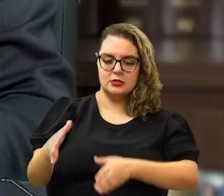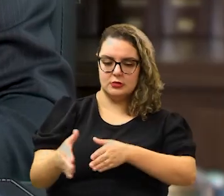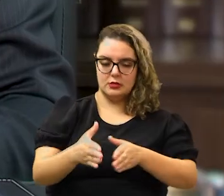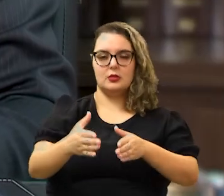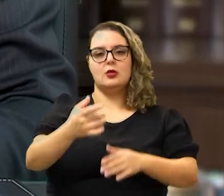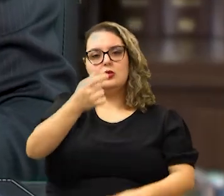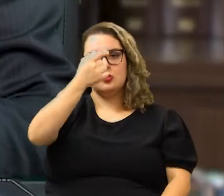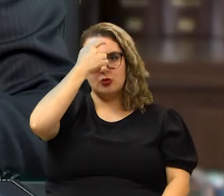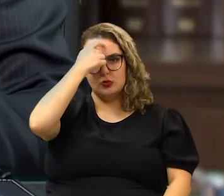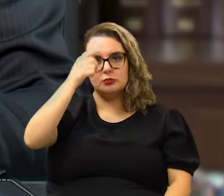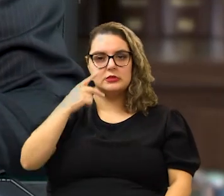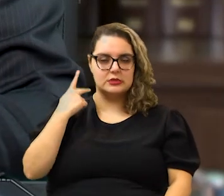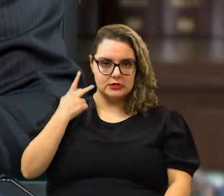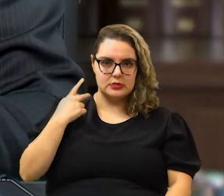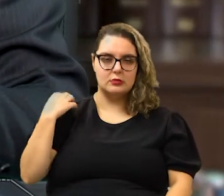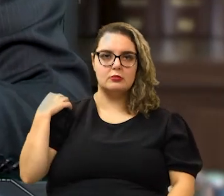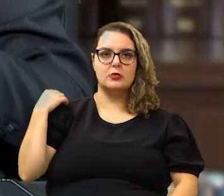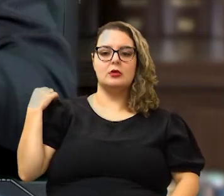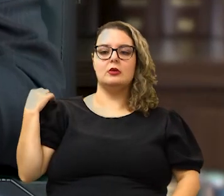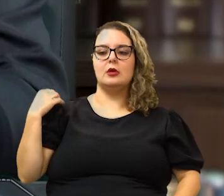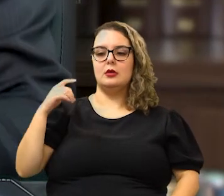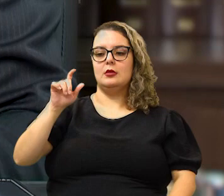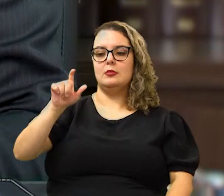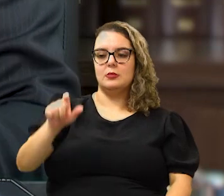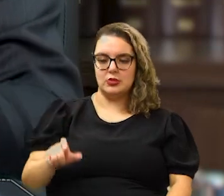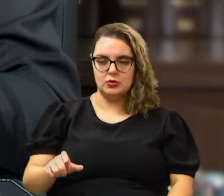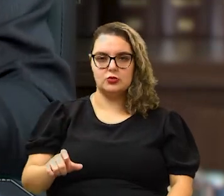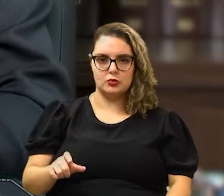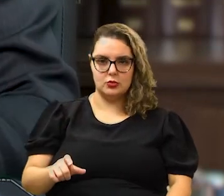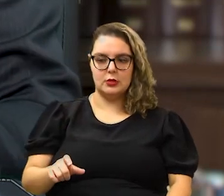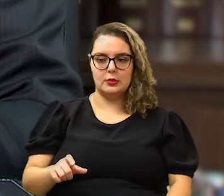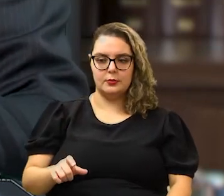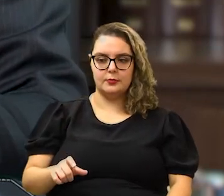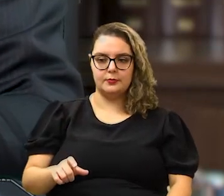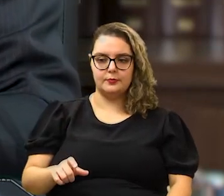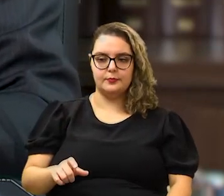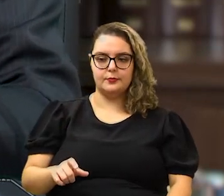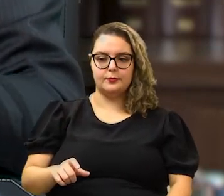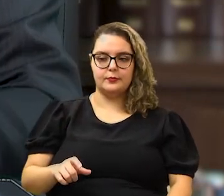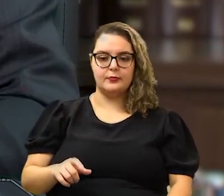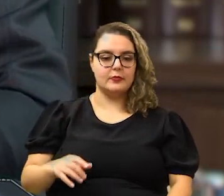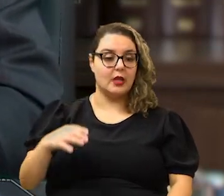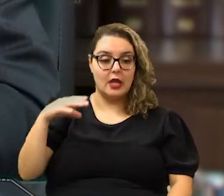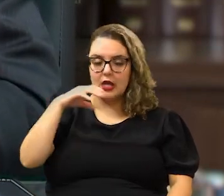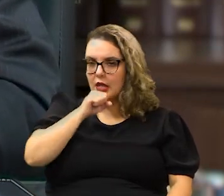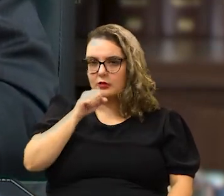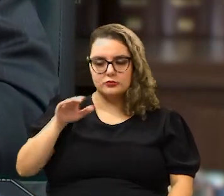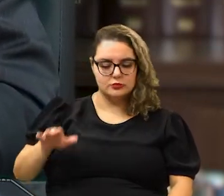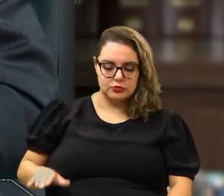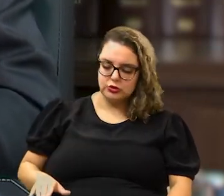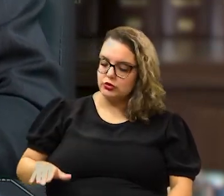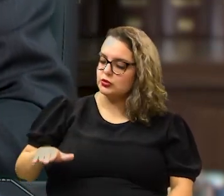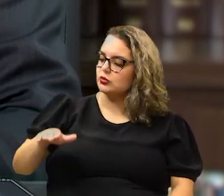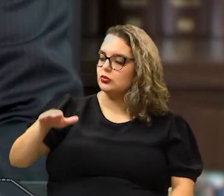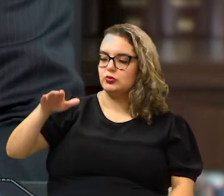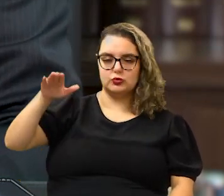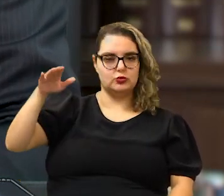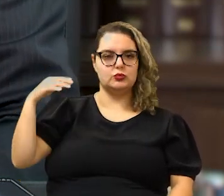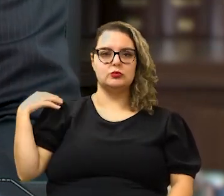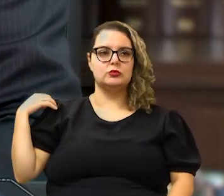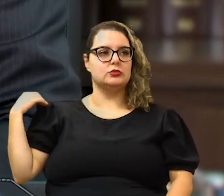isso a pessoa vai desde logo, desde pequeno, desde criança, desde jovenzinho,